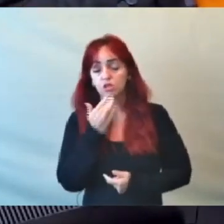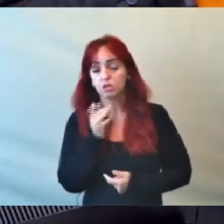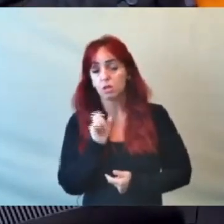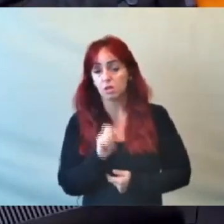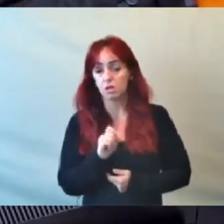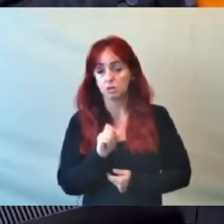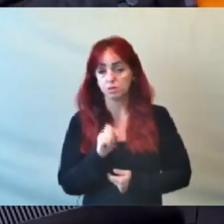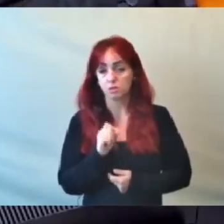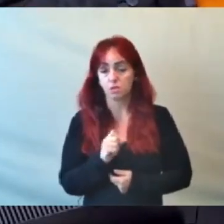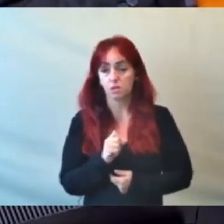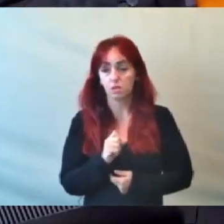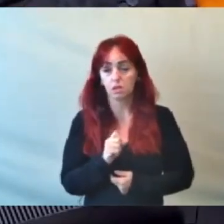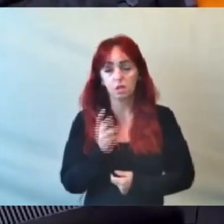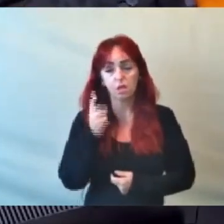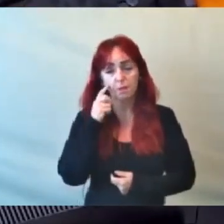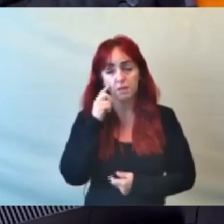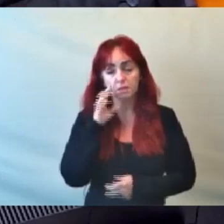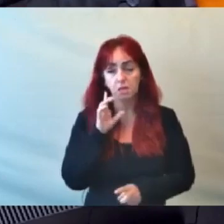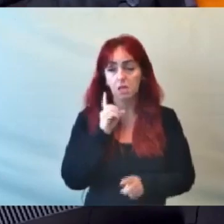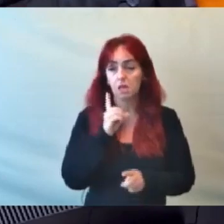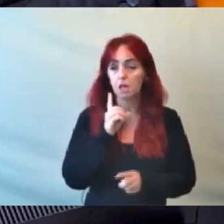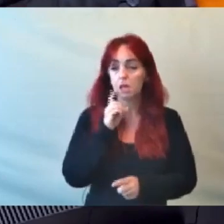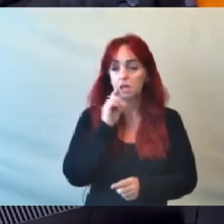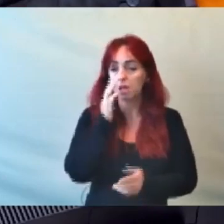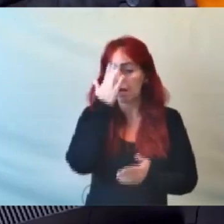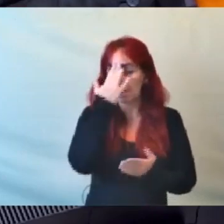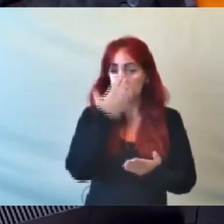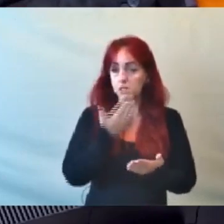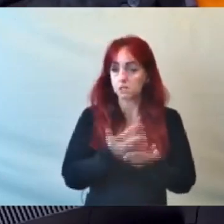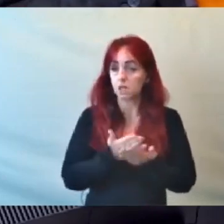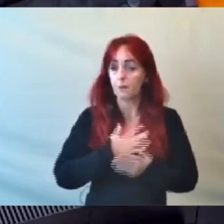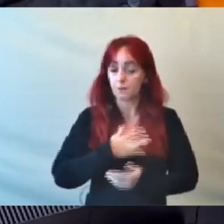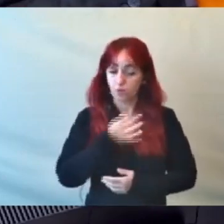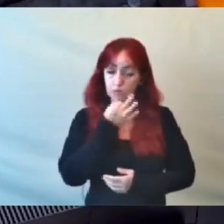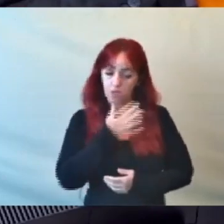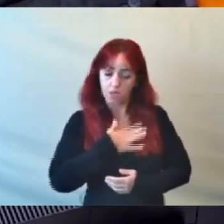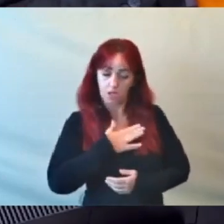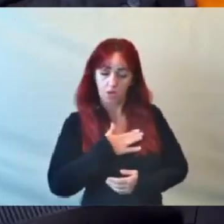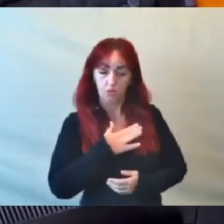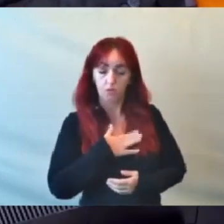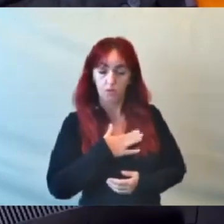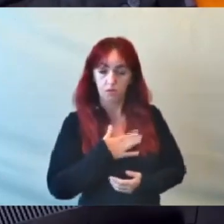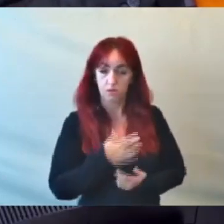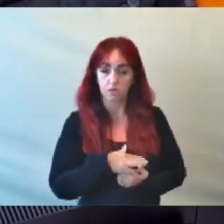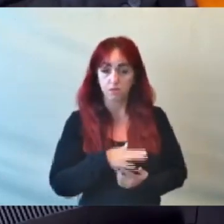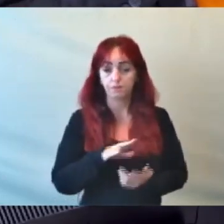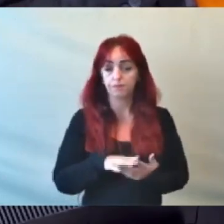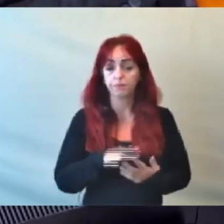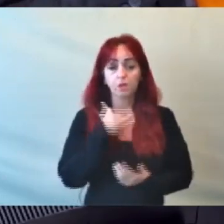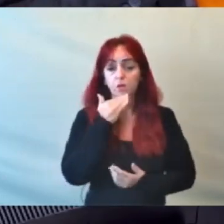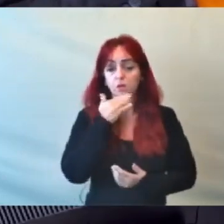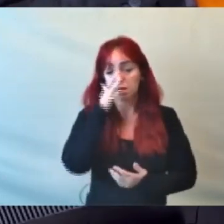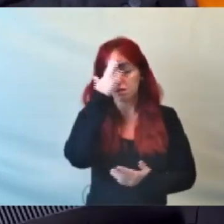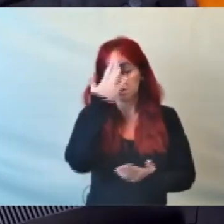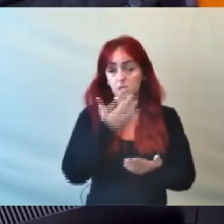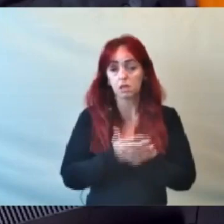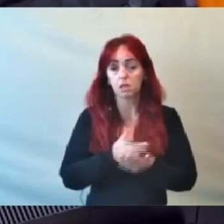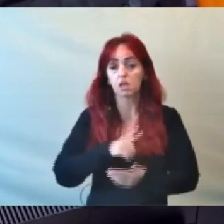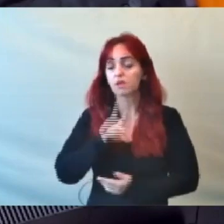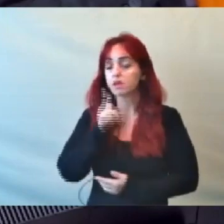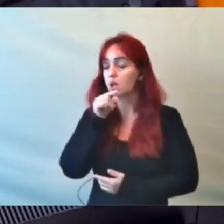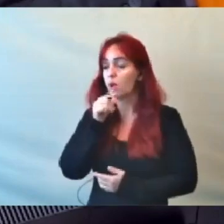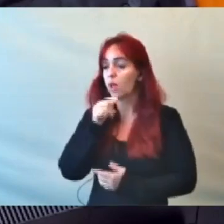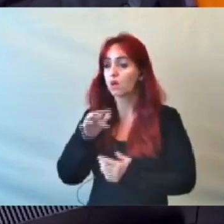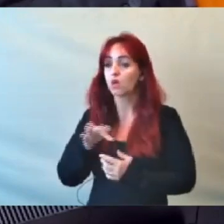acreditar, isso é minha opinião pessoal, acreditar que nós teremos uma lagoa limpa daqui a algum tempo, porque nós vamos conseguir